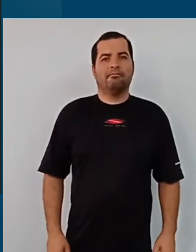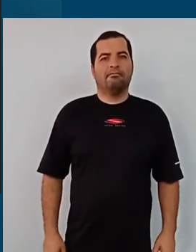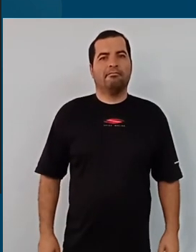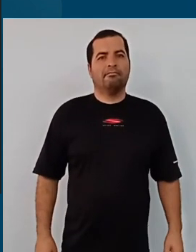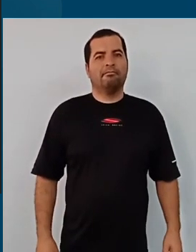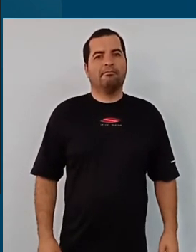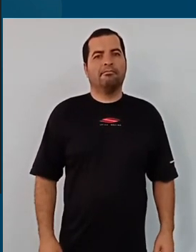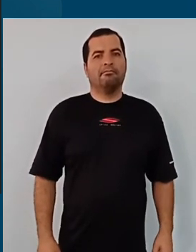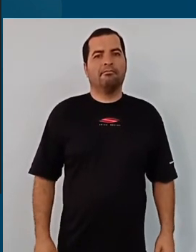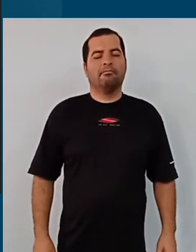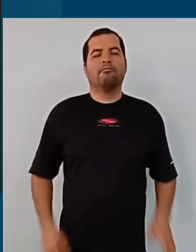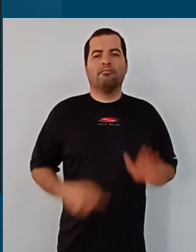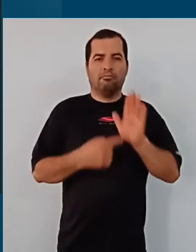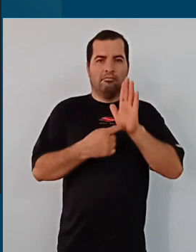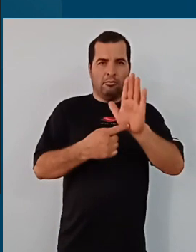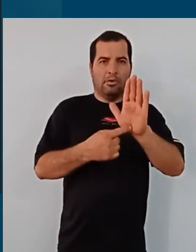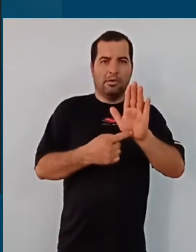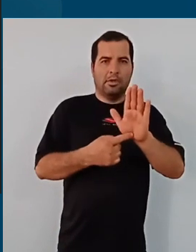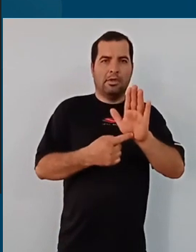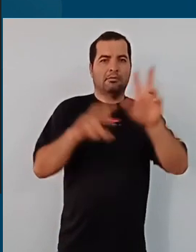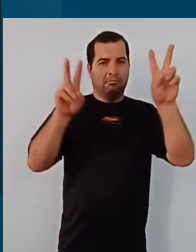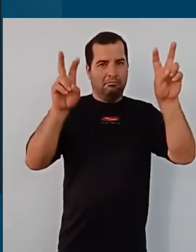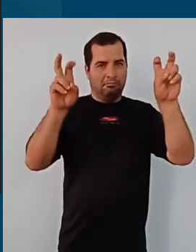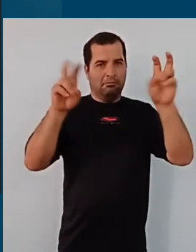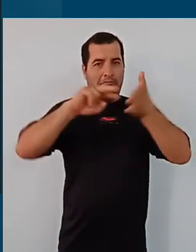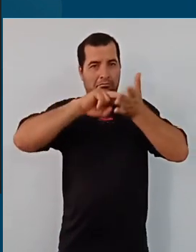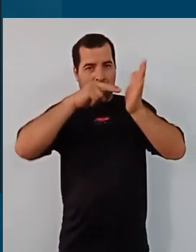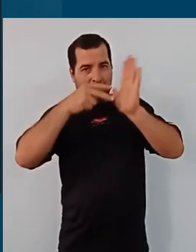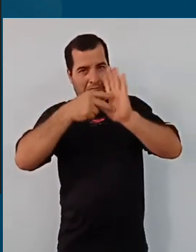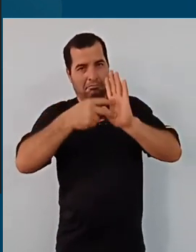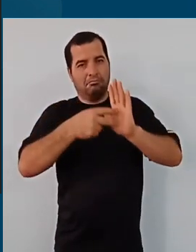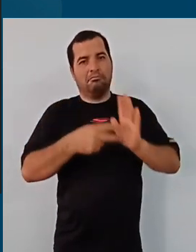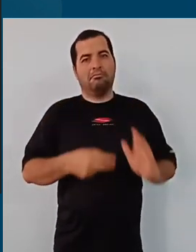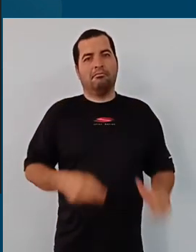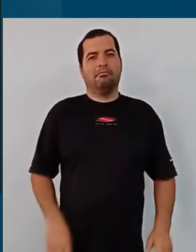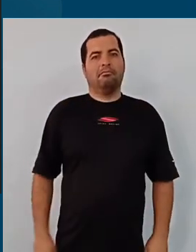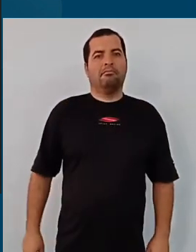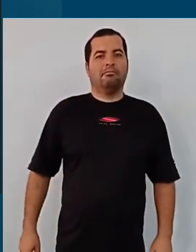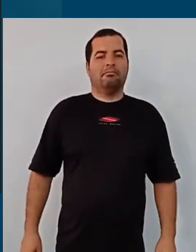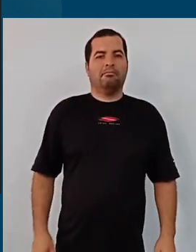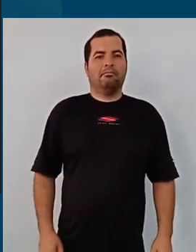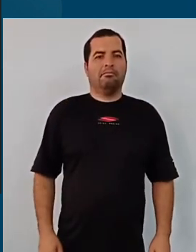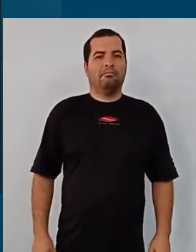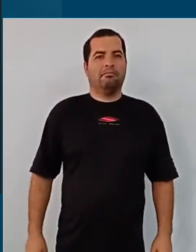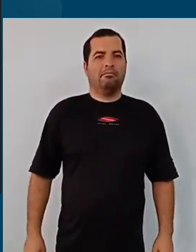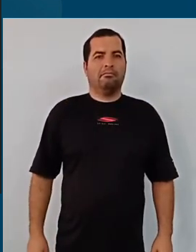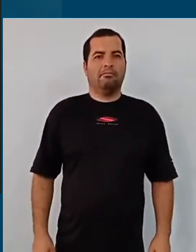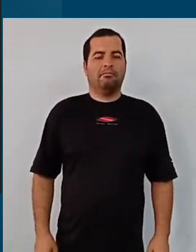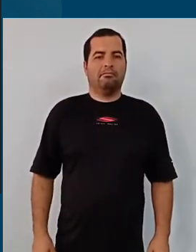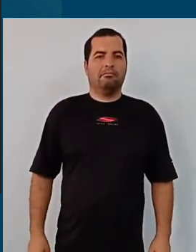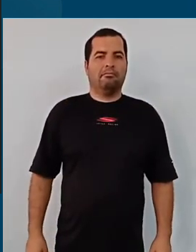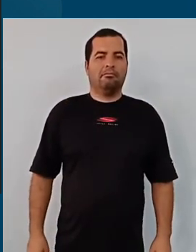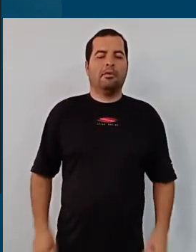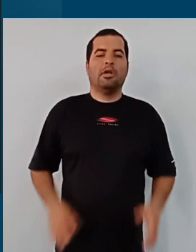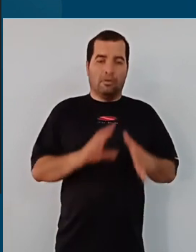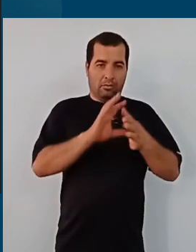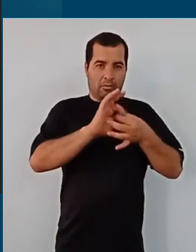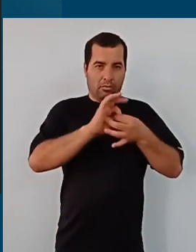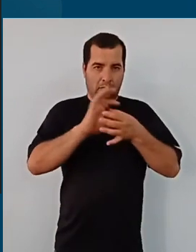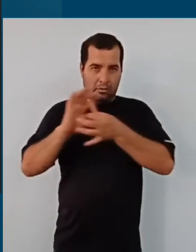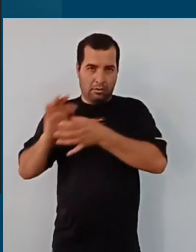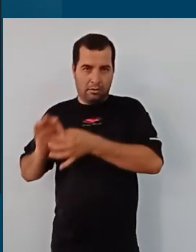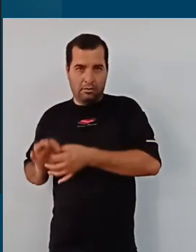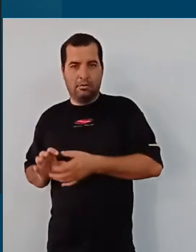aparece a definição, o conceito de educação integral. Nesse contexto, a